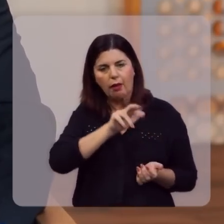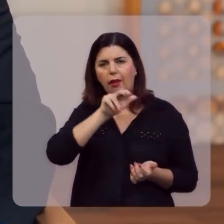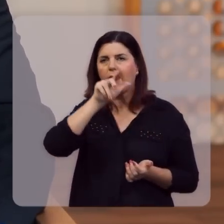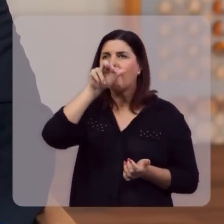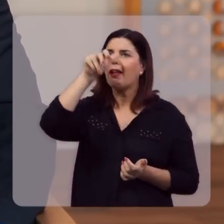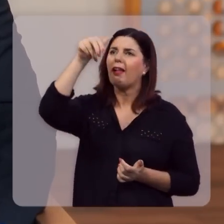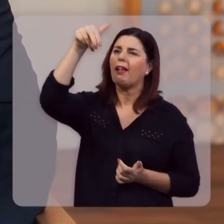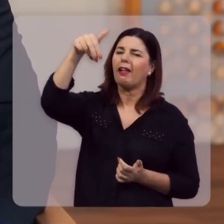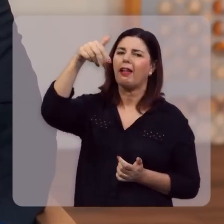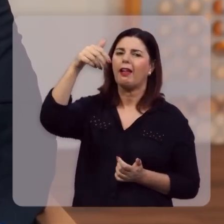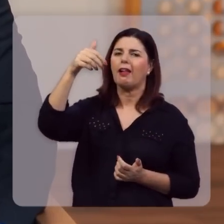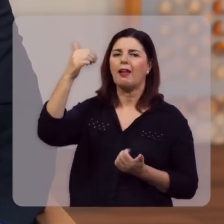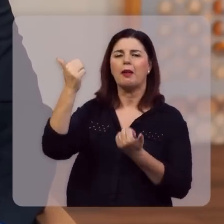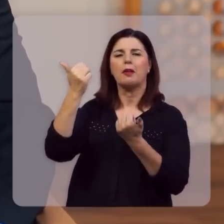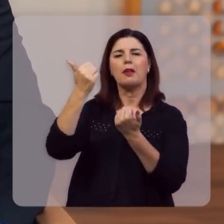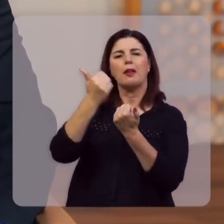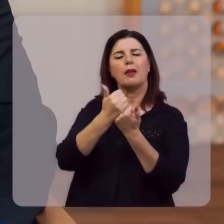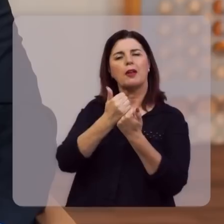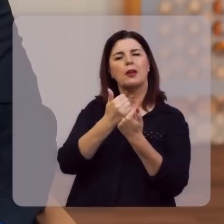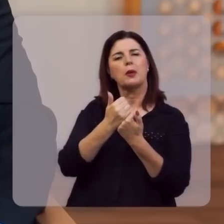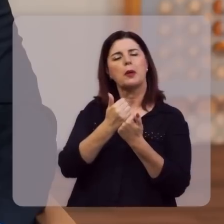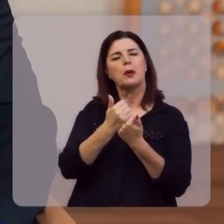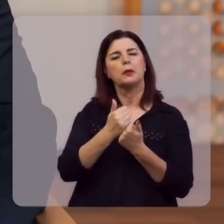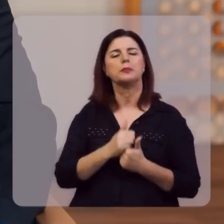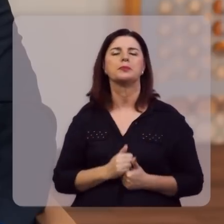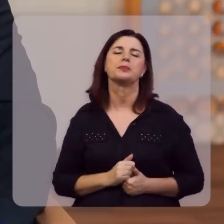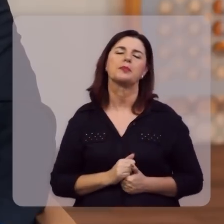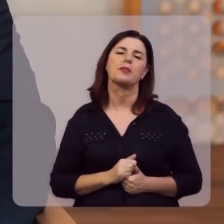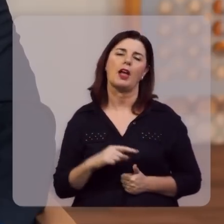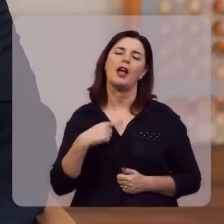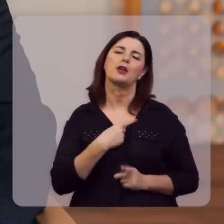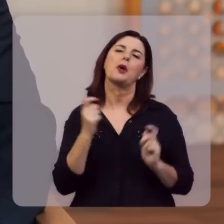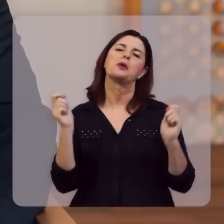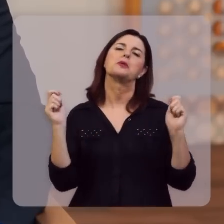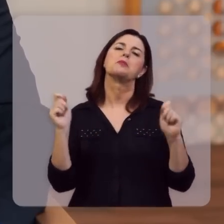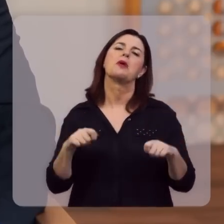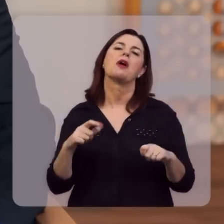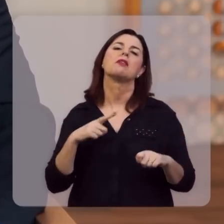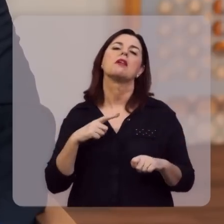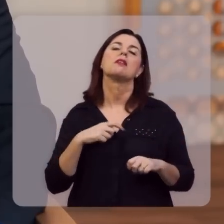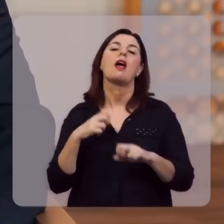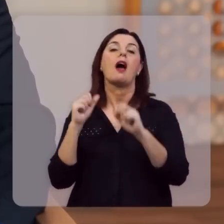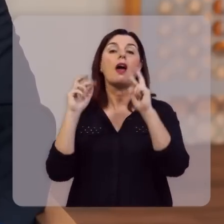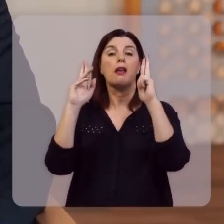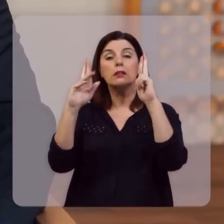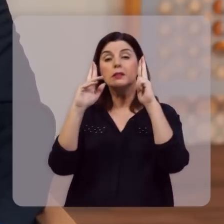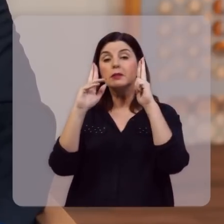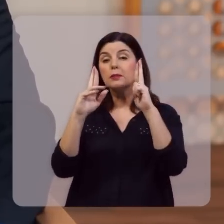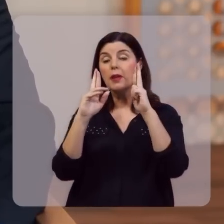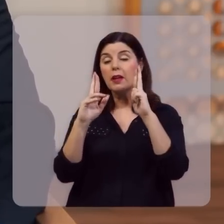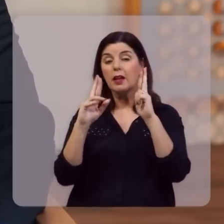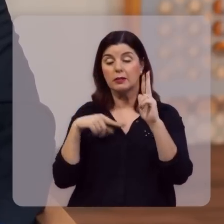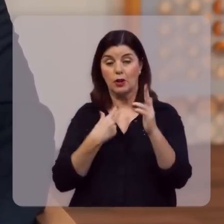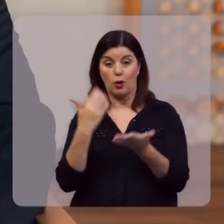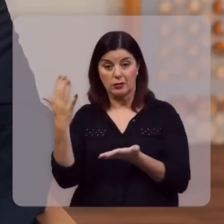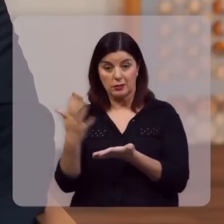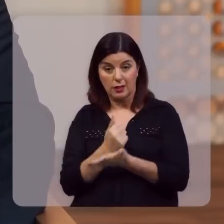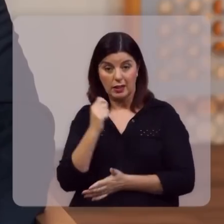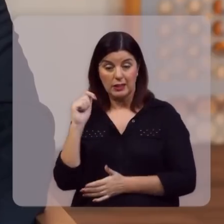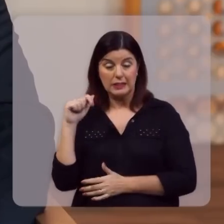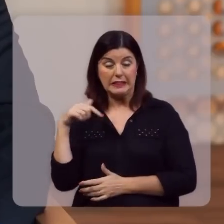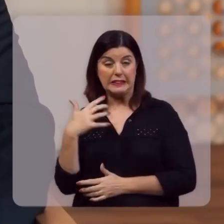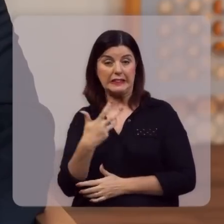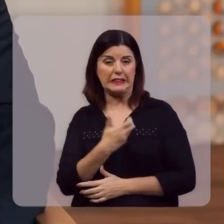desse abismo, ele assume o abismo do ser humano. E aí nós podemos ter a esperança de que, uma vez